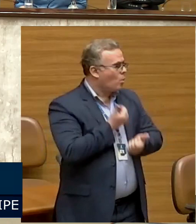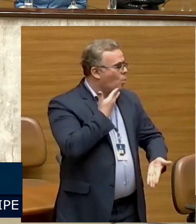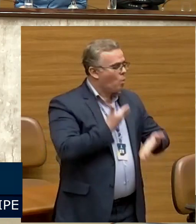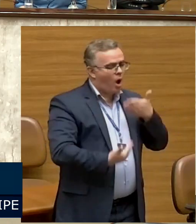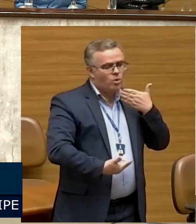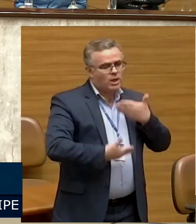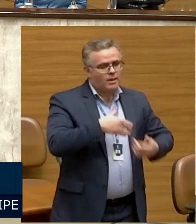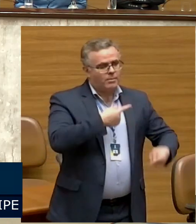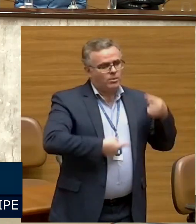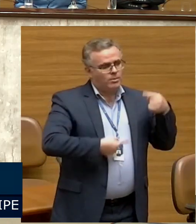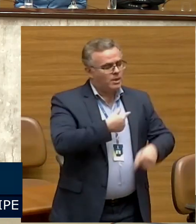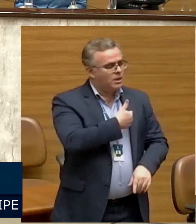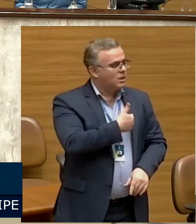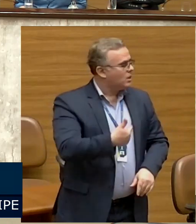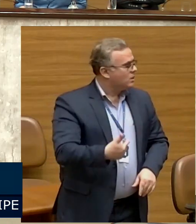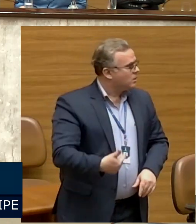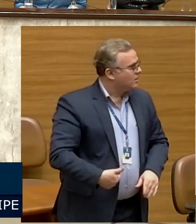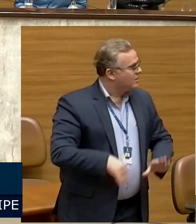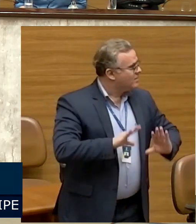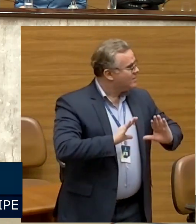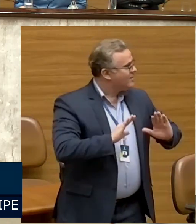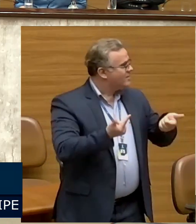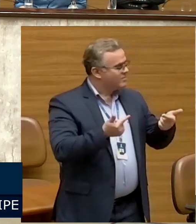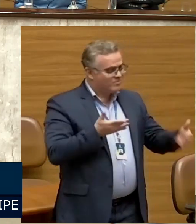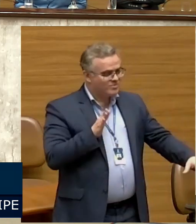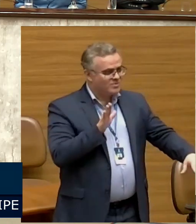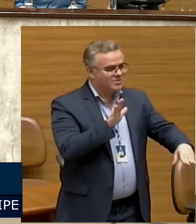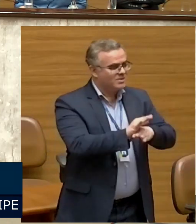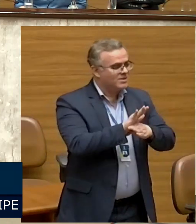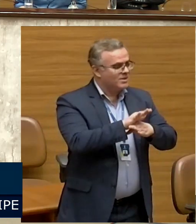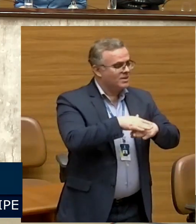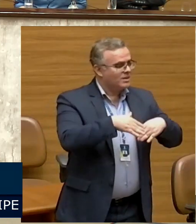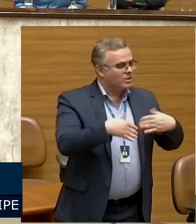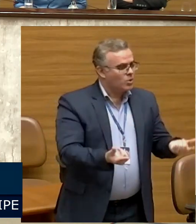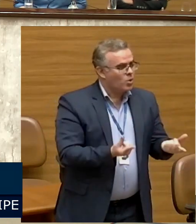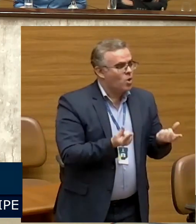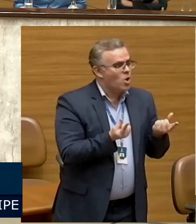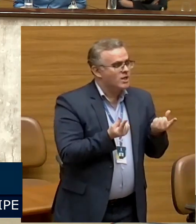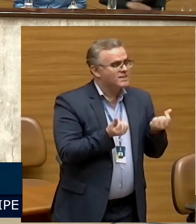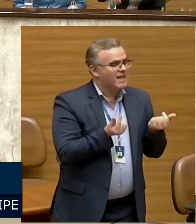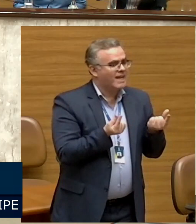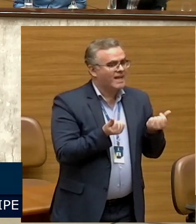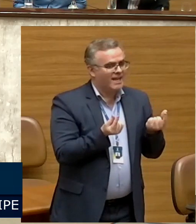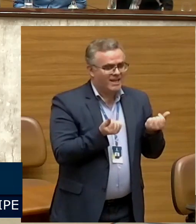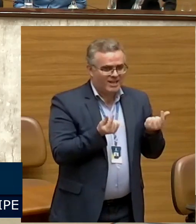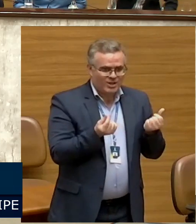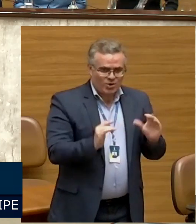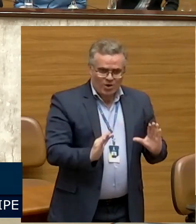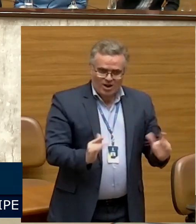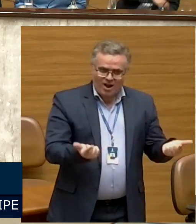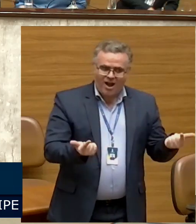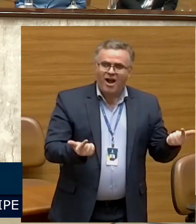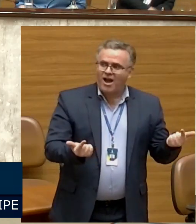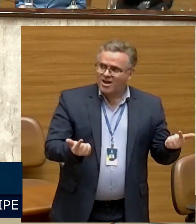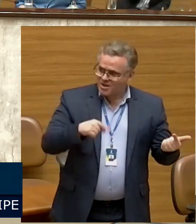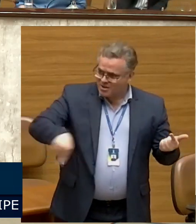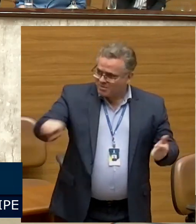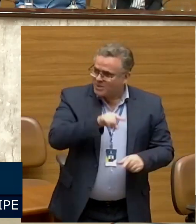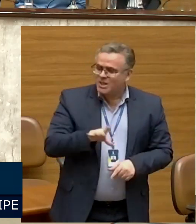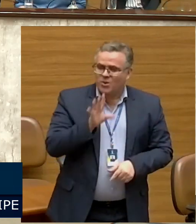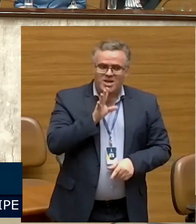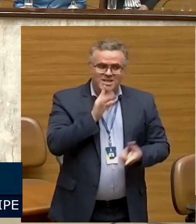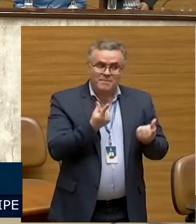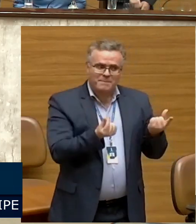aqué, quem não sabe na linguajar Pajubá LGBT é dinheiro, money. Então, precisa para